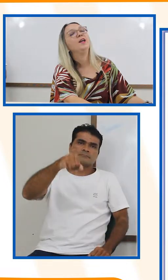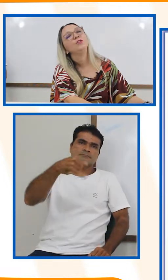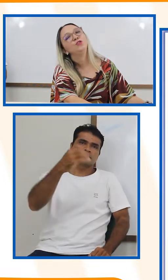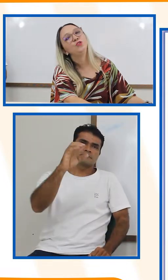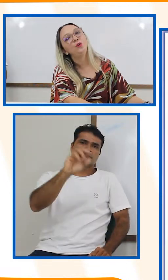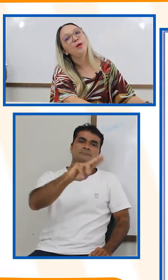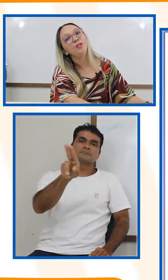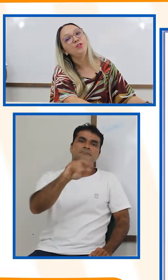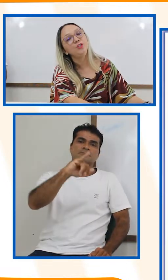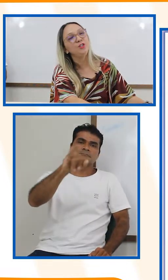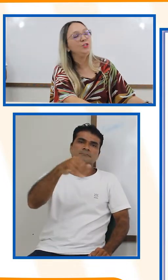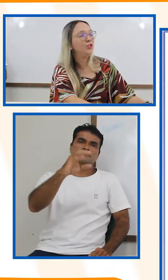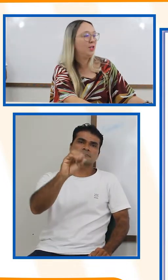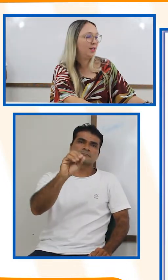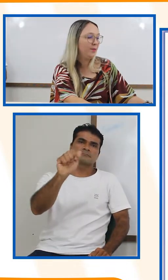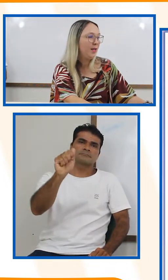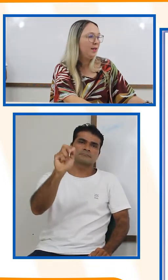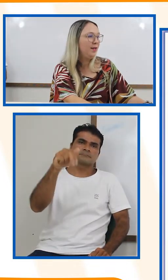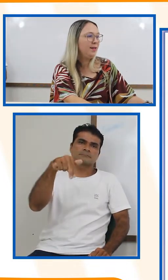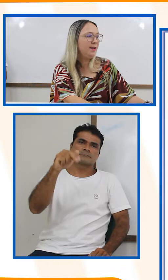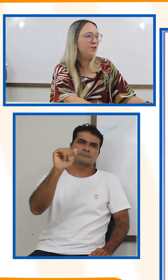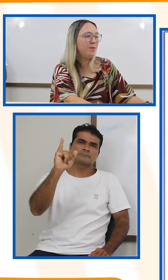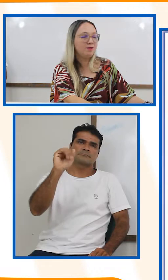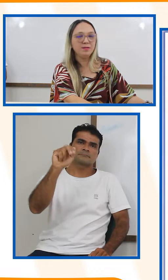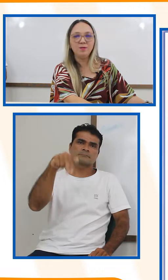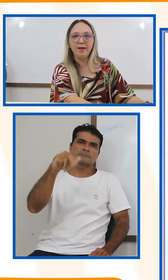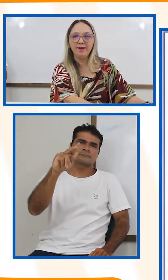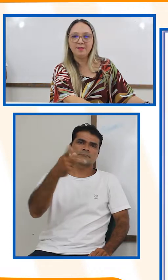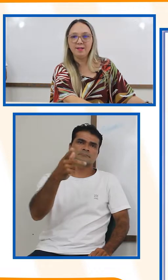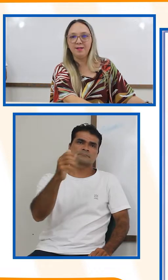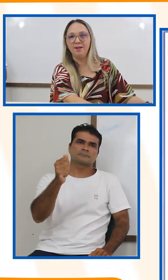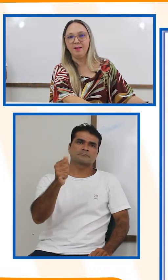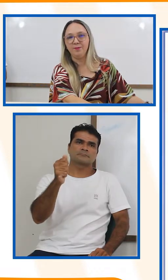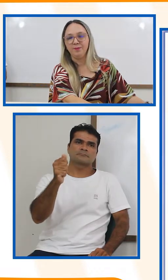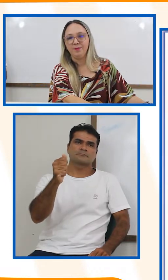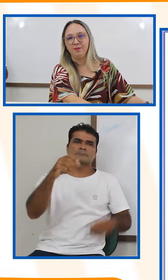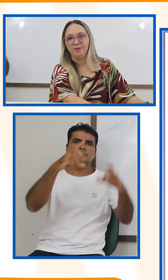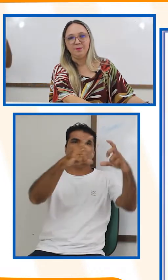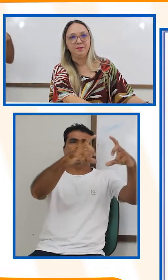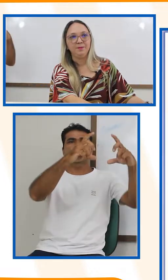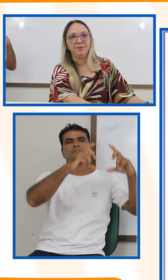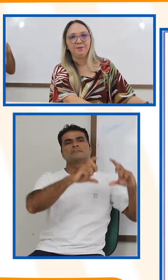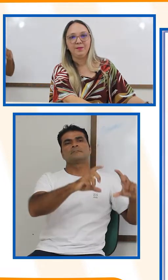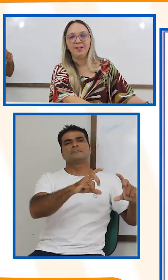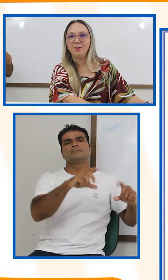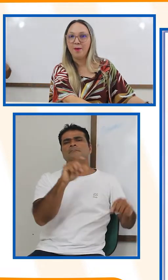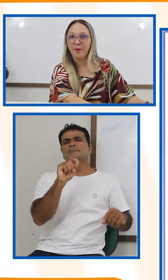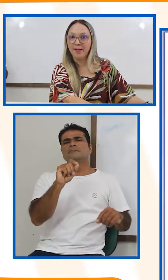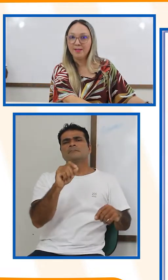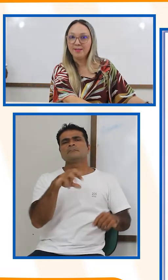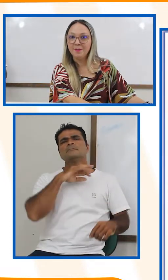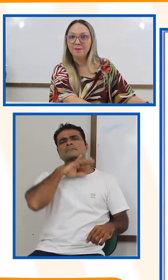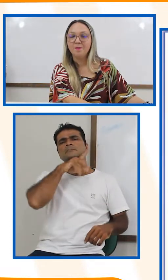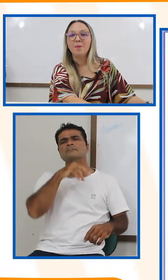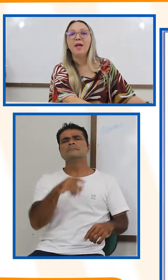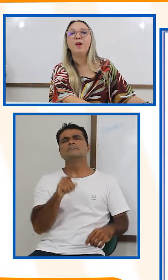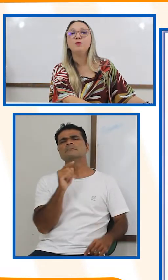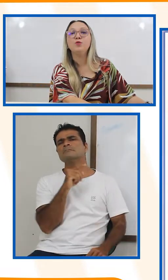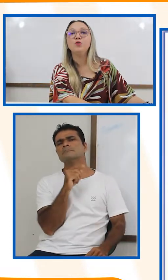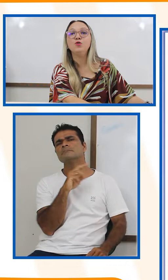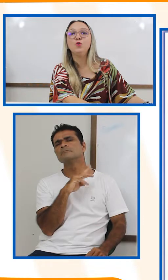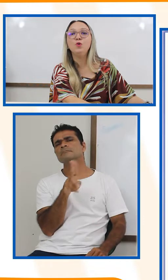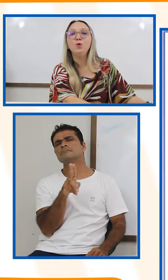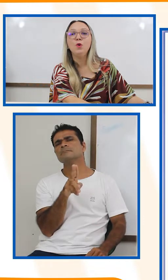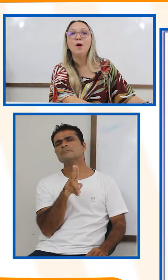Joaninha. Joaninha. E que animalzinho é esse aqui? Que animal é esse? É